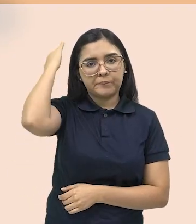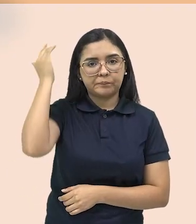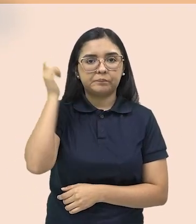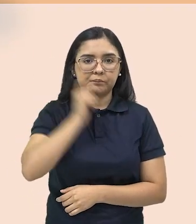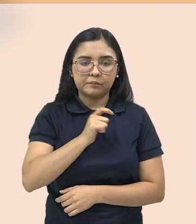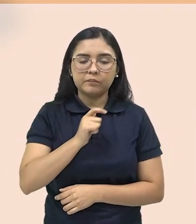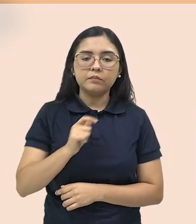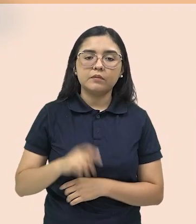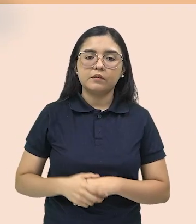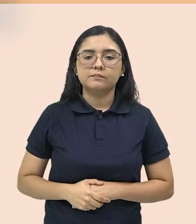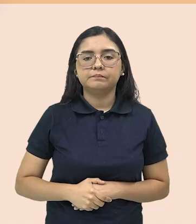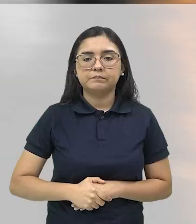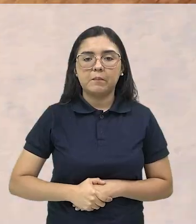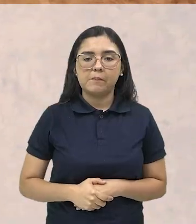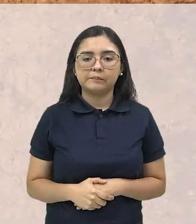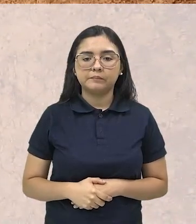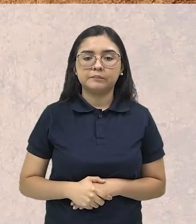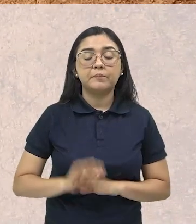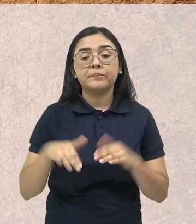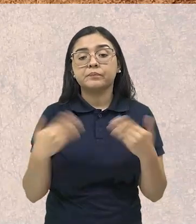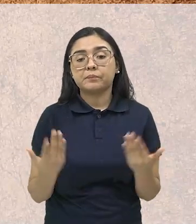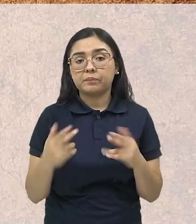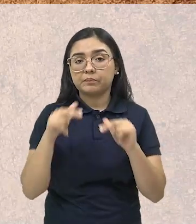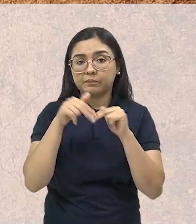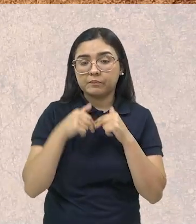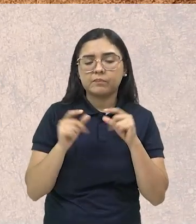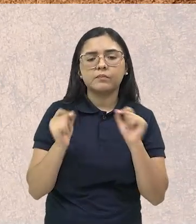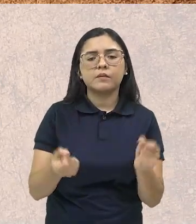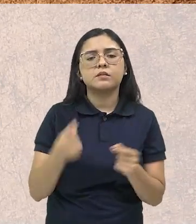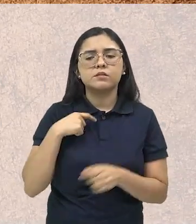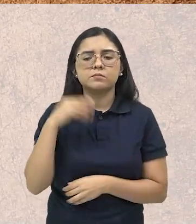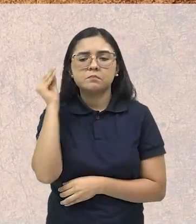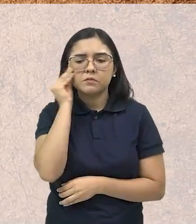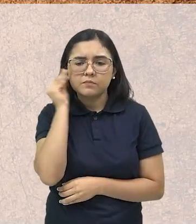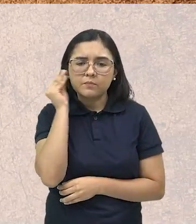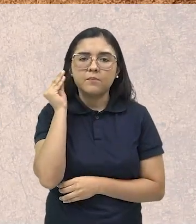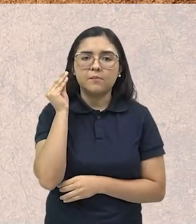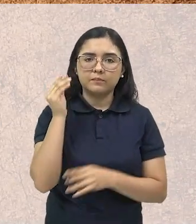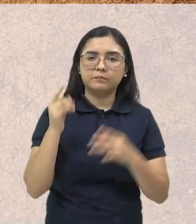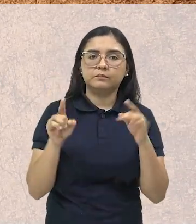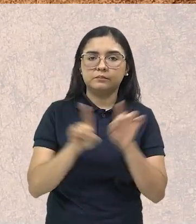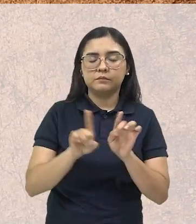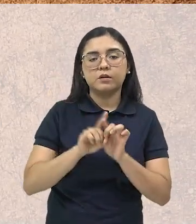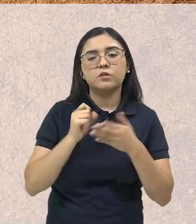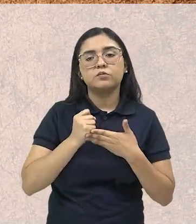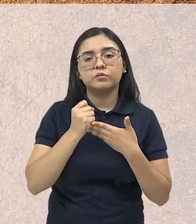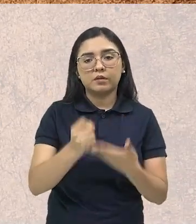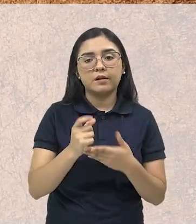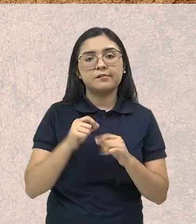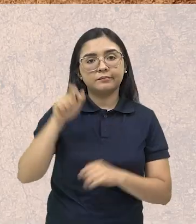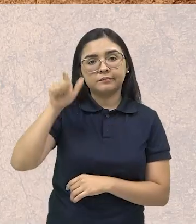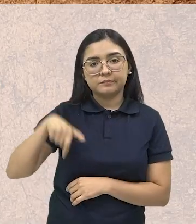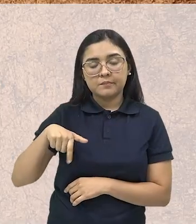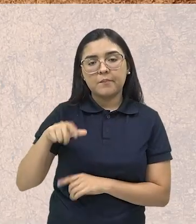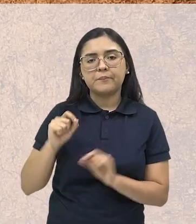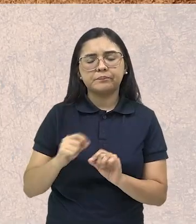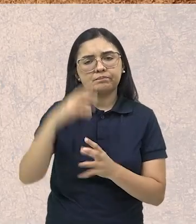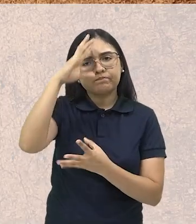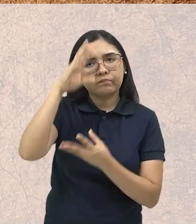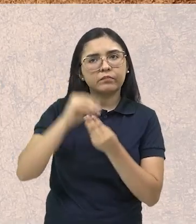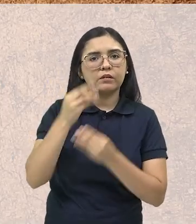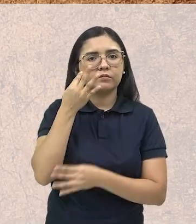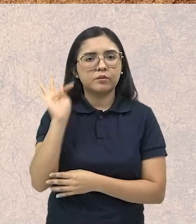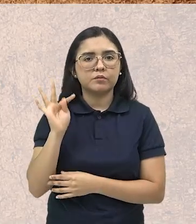não era mera coincidência. E foi por meio dessas observações que ajudaram Darwin a concluir a